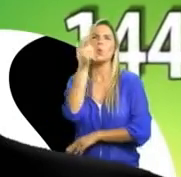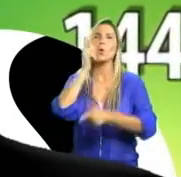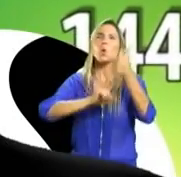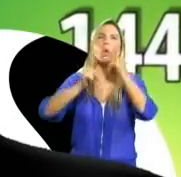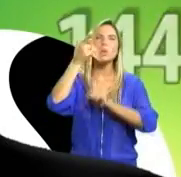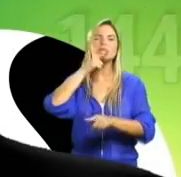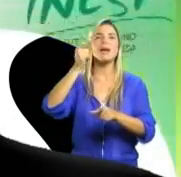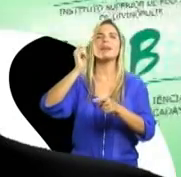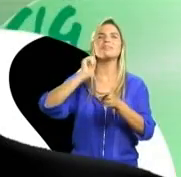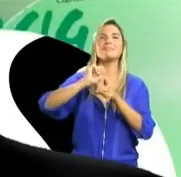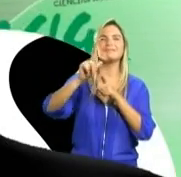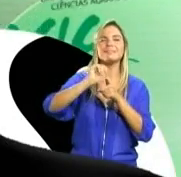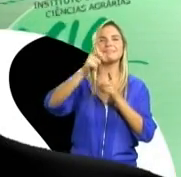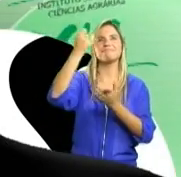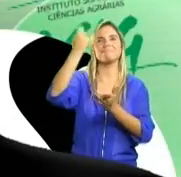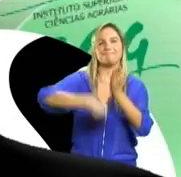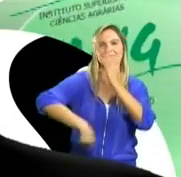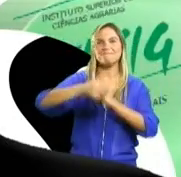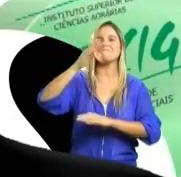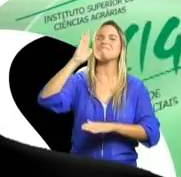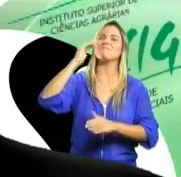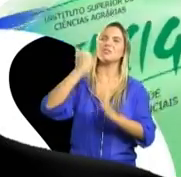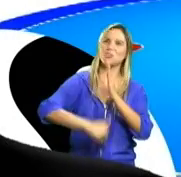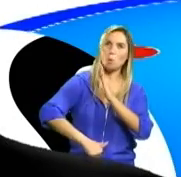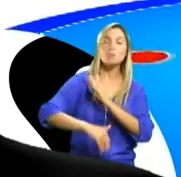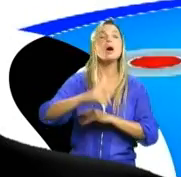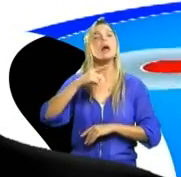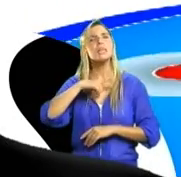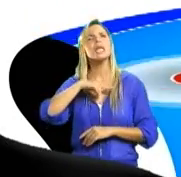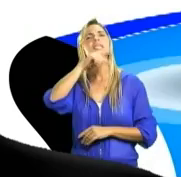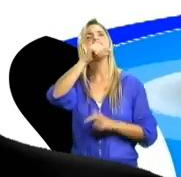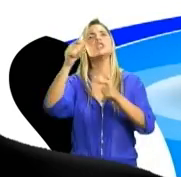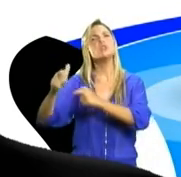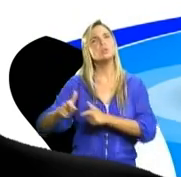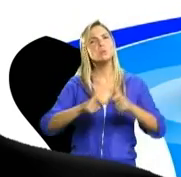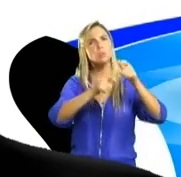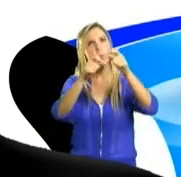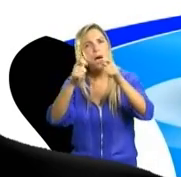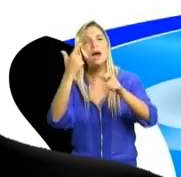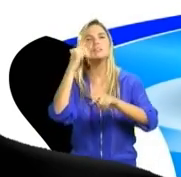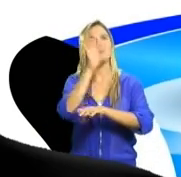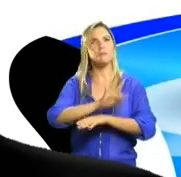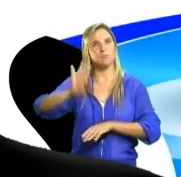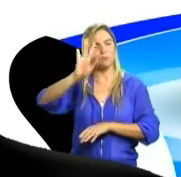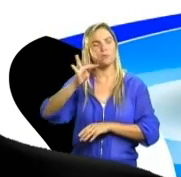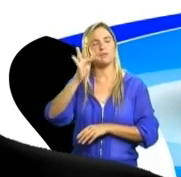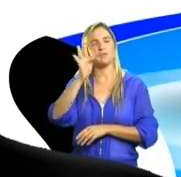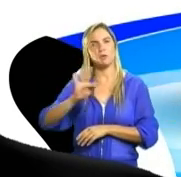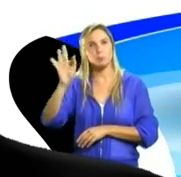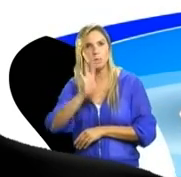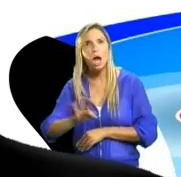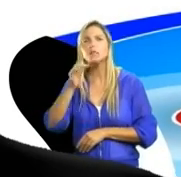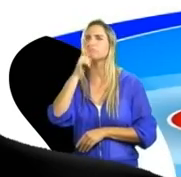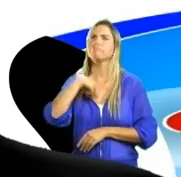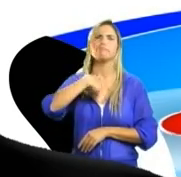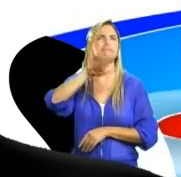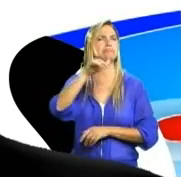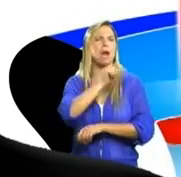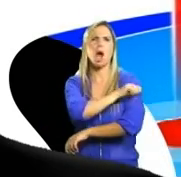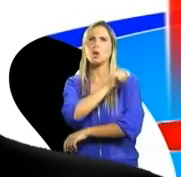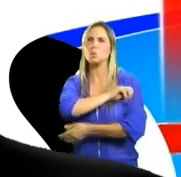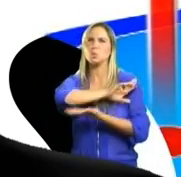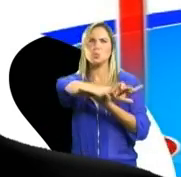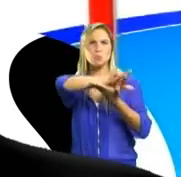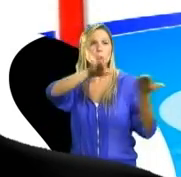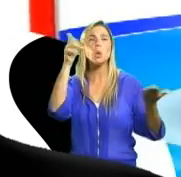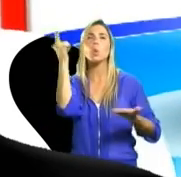para estudar. Nos 7 institutos mantidos pela Fundação, 286 estudantes foram contemplados com bolsas integrais